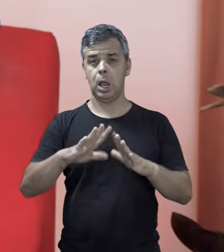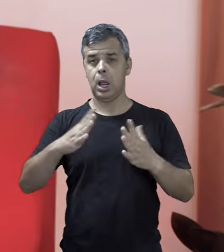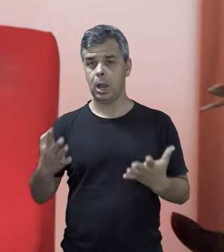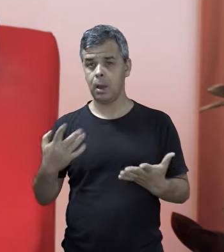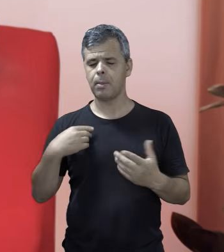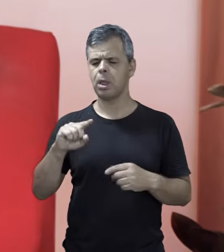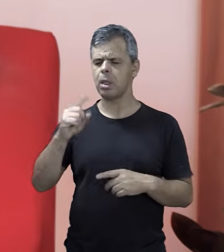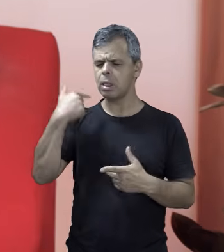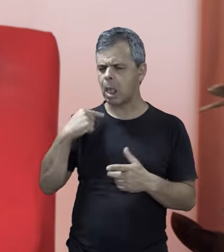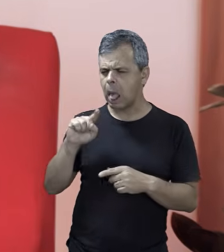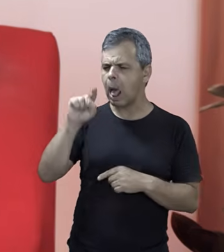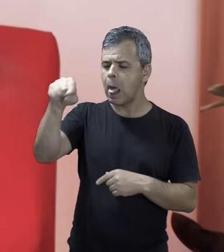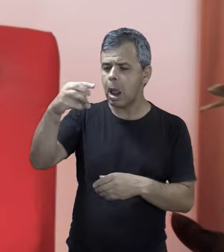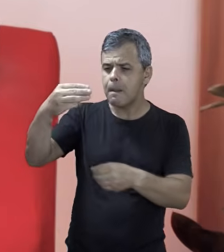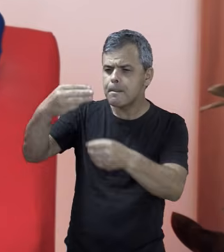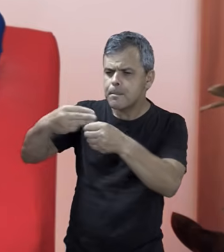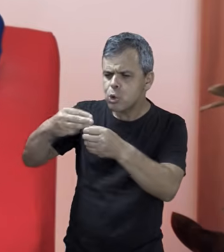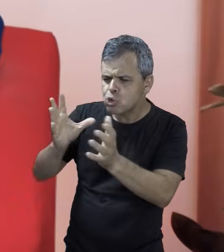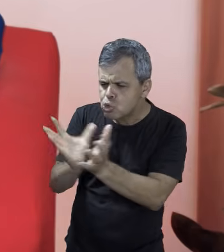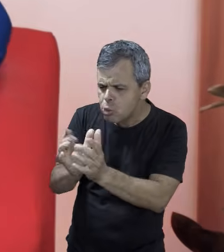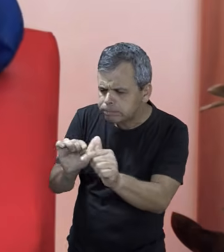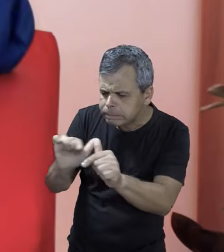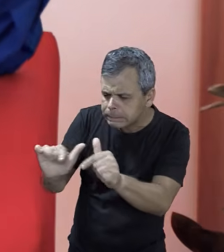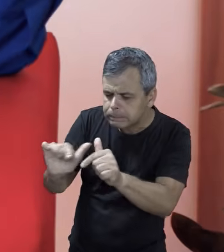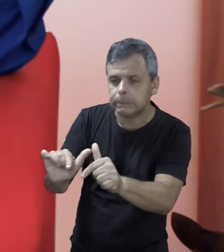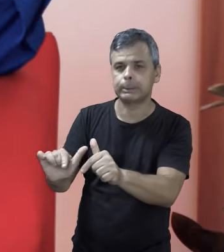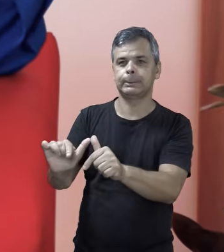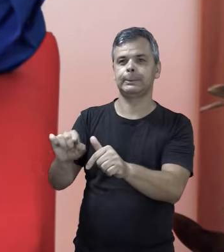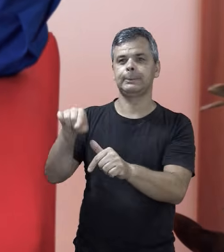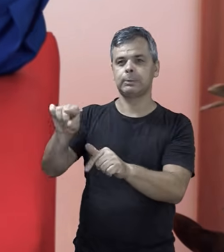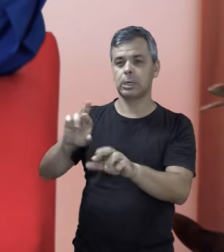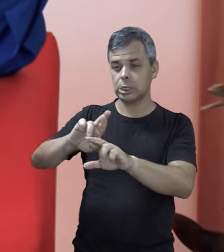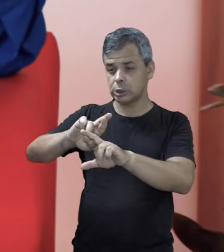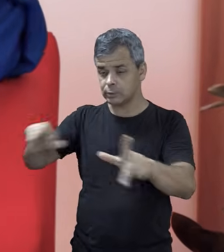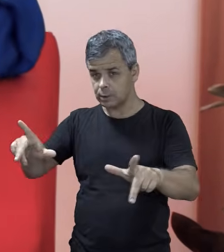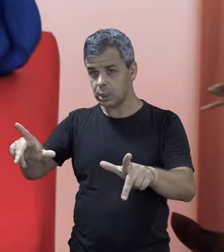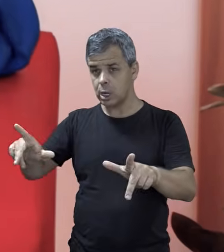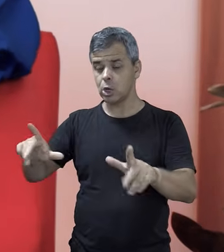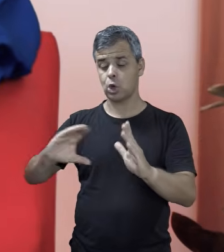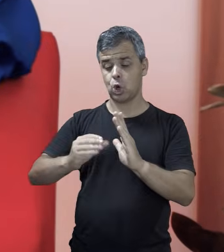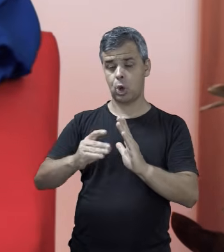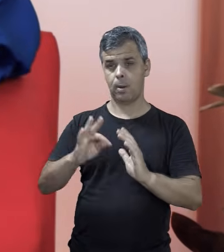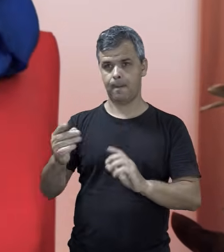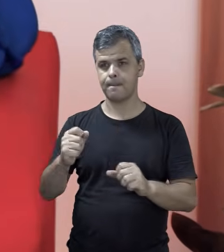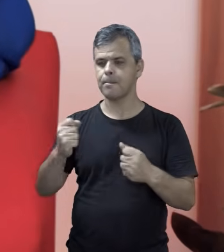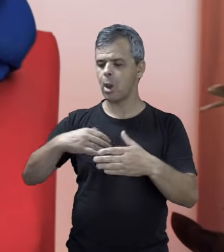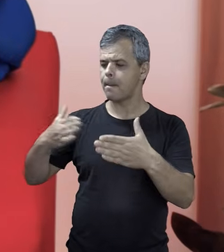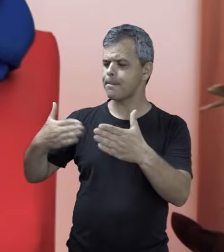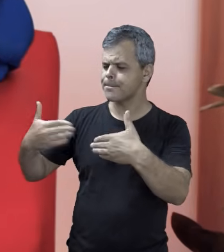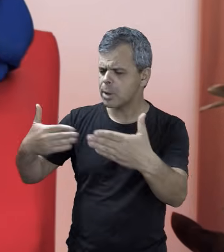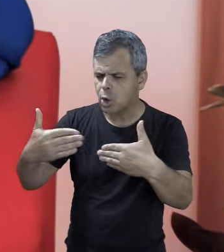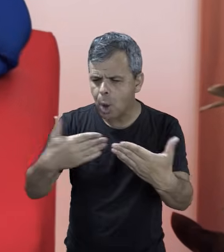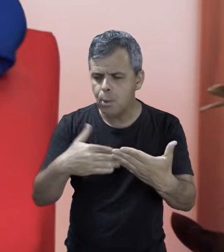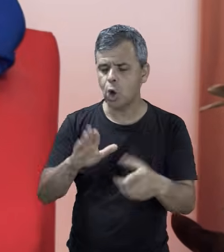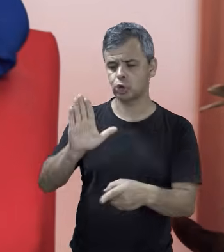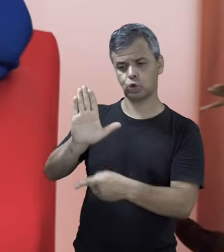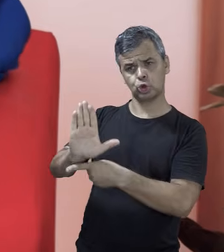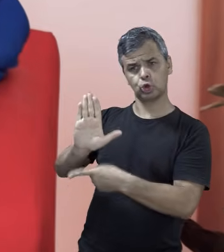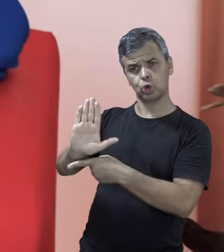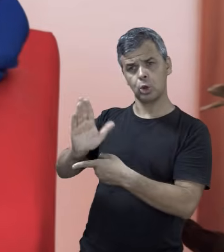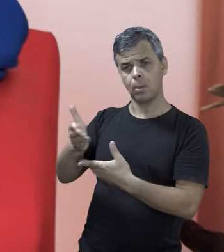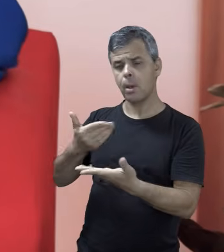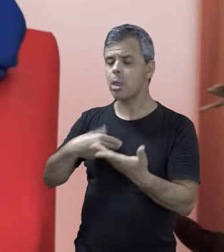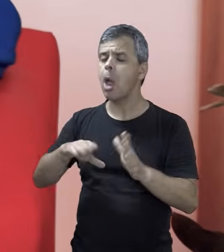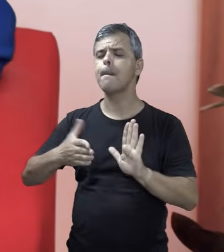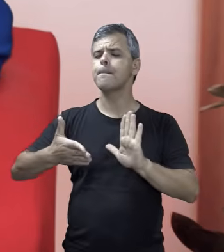que quem está lá na ponta, na militância, que eu acho que é isso que nos diferencia de outros partidos, pode dialogar, pode contribuir. A gente tem